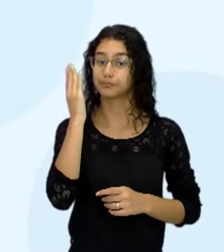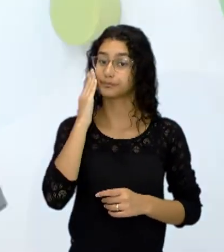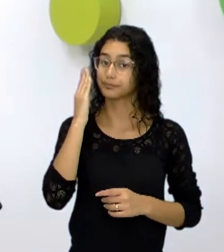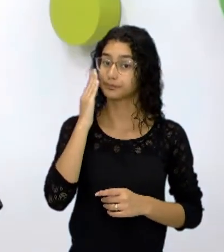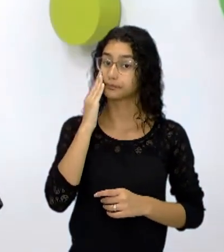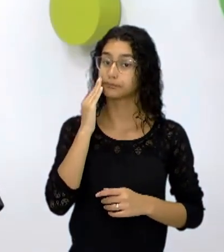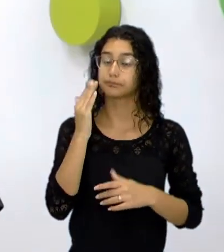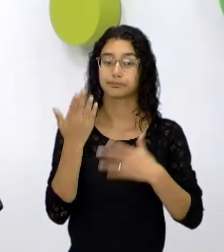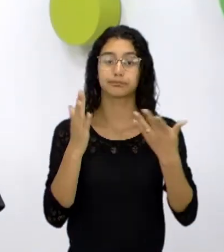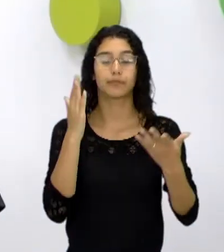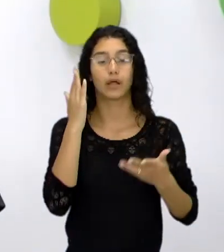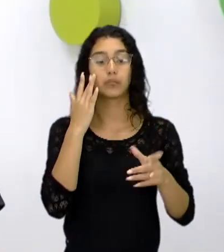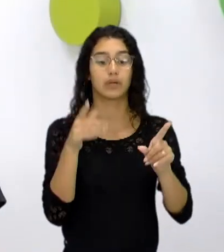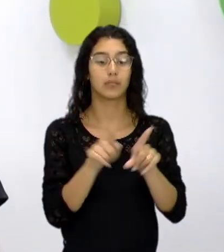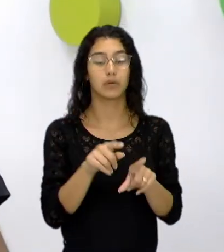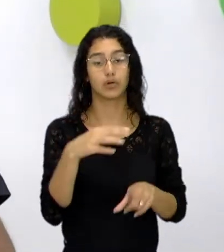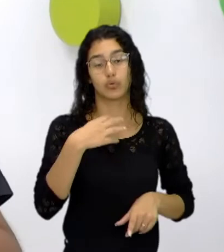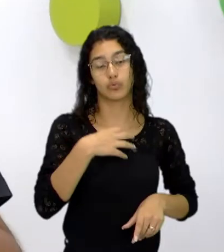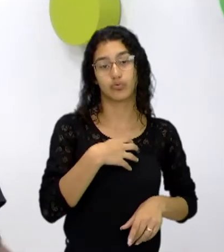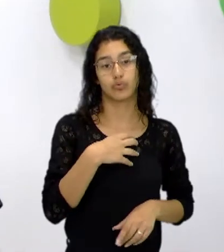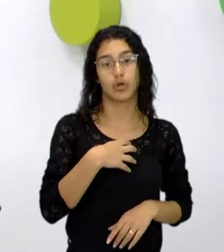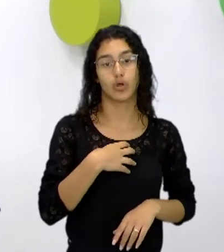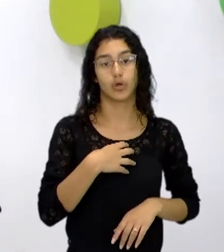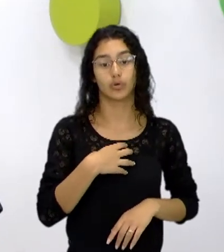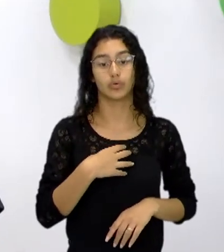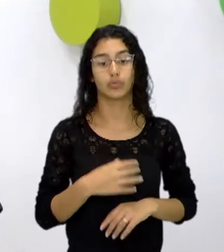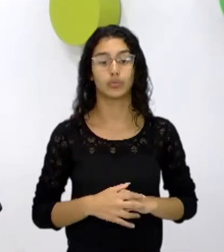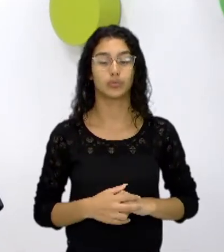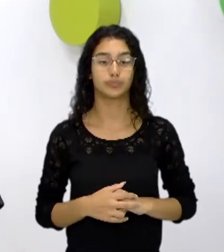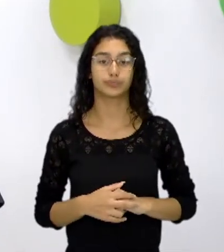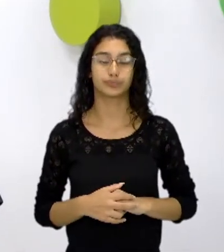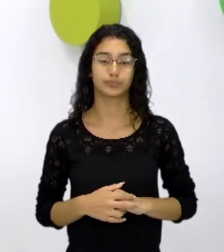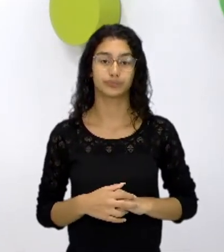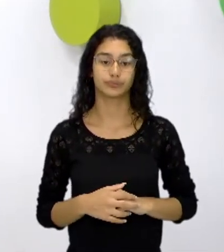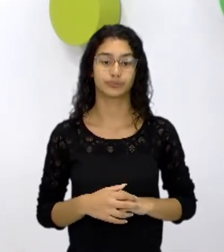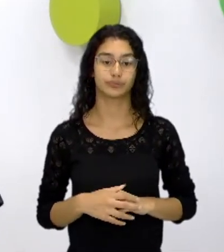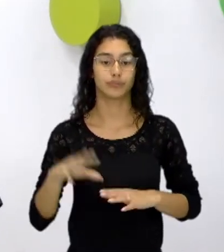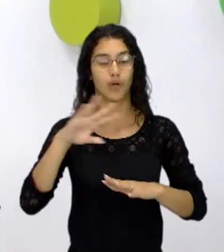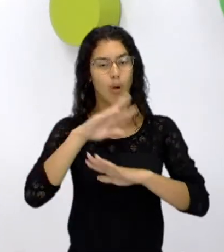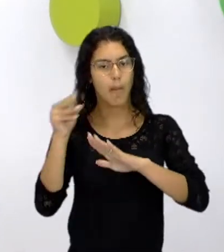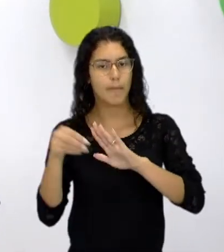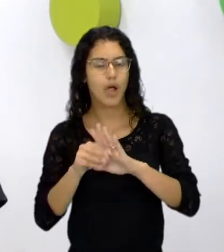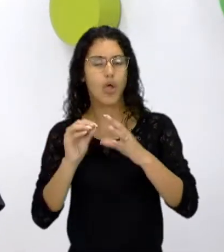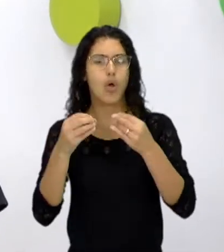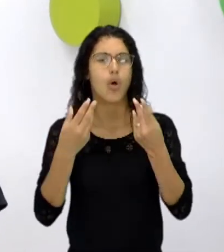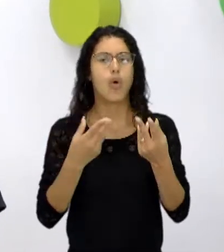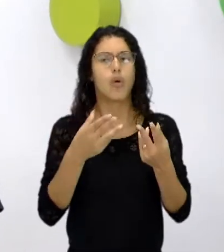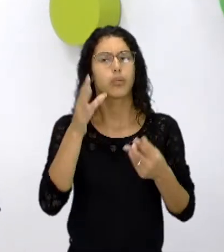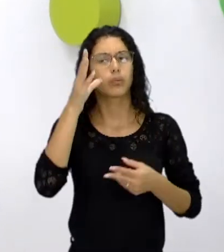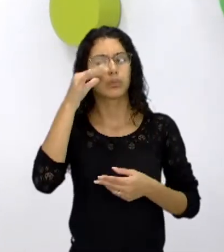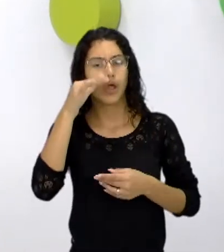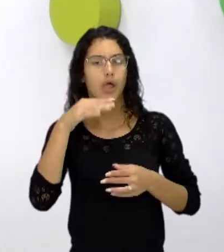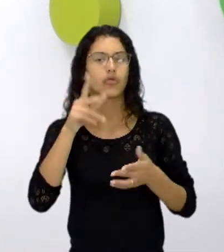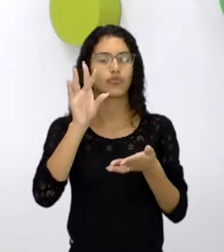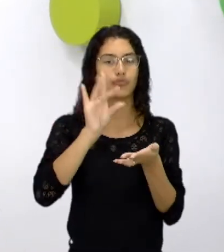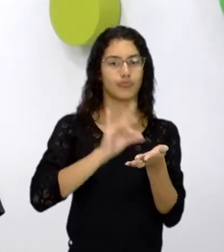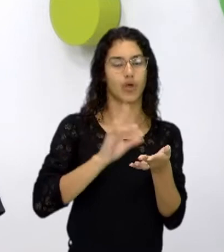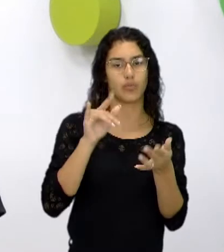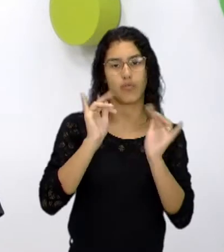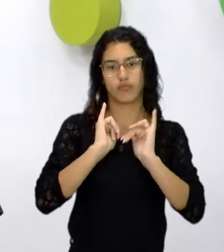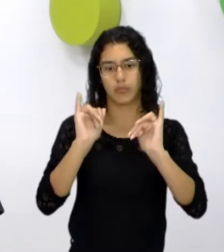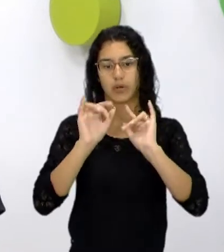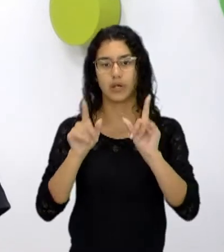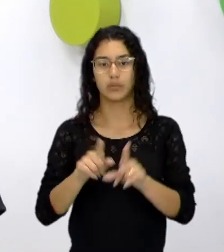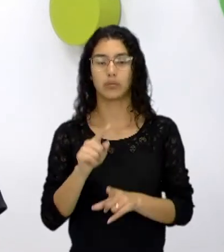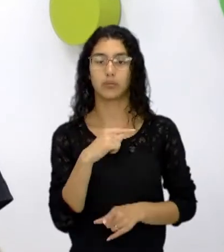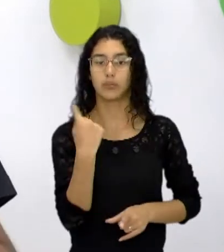algumas coisas, a gente sabe da forma na íntegra, né, completa, ou aquilo que nos interessa realmente é informado para